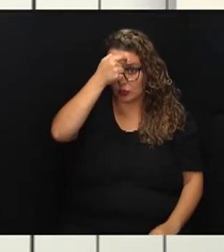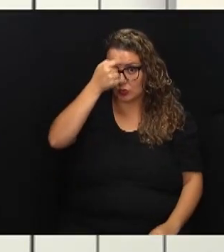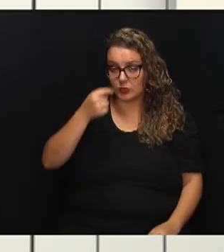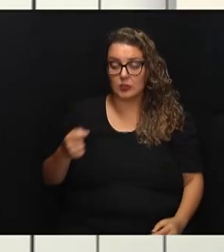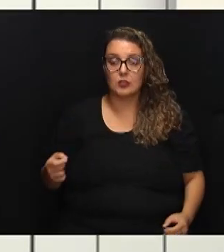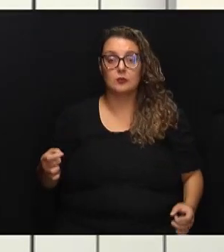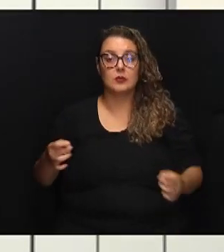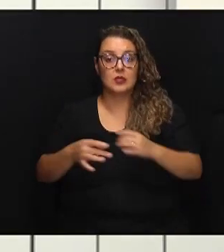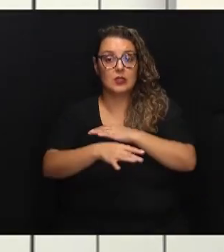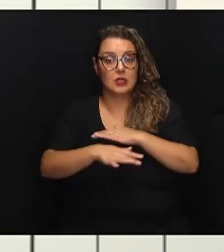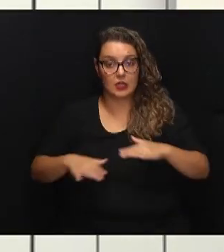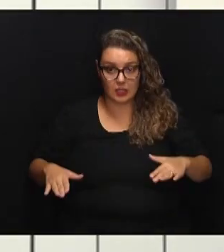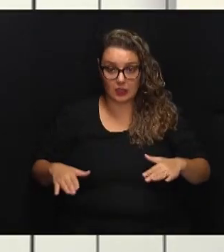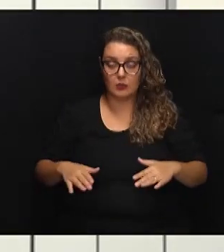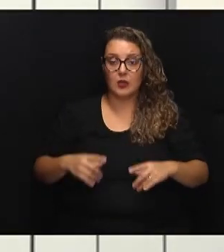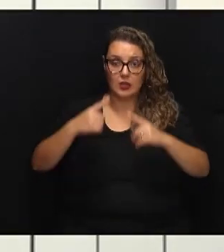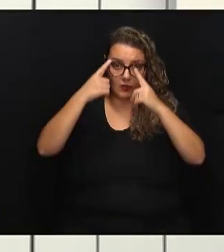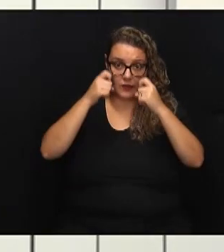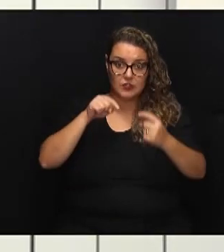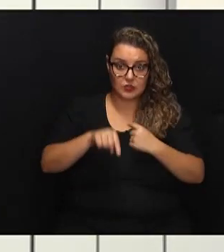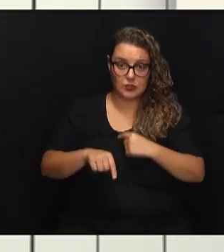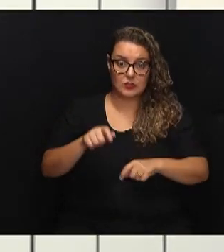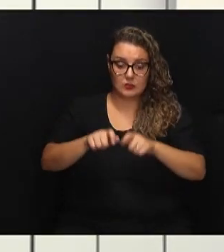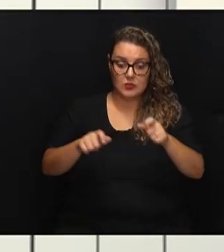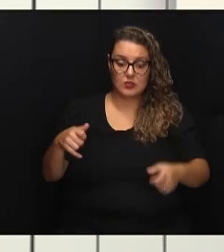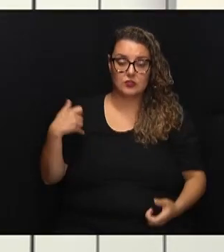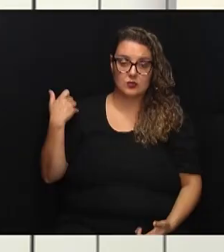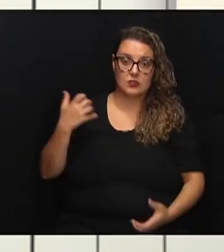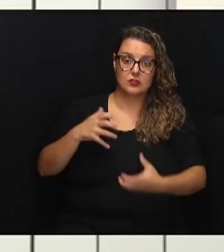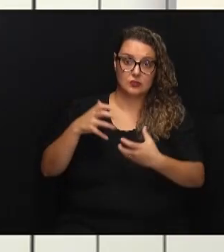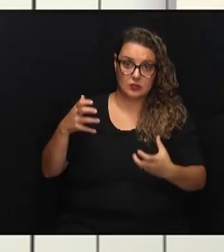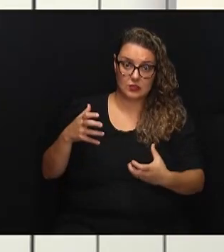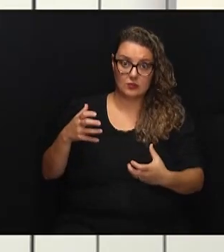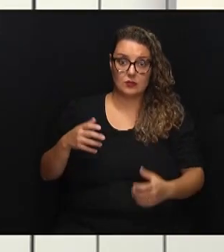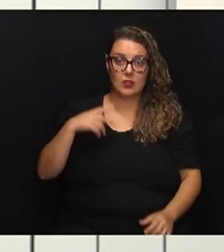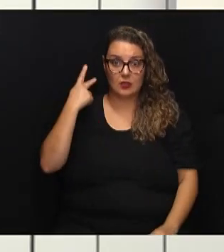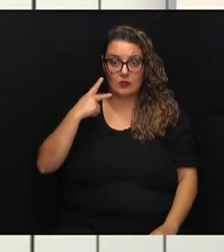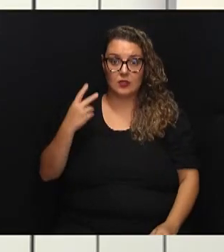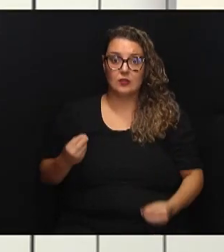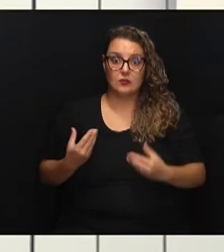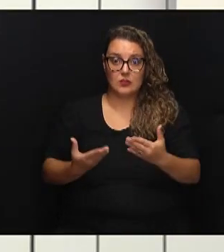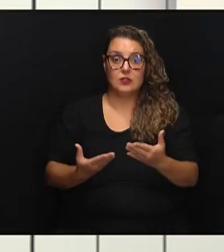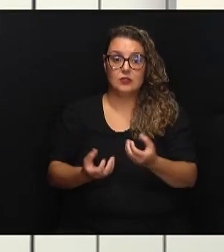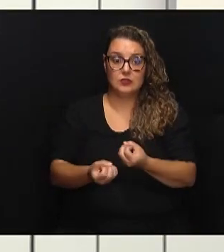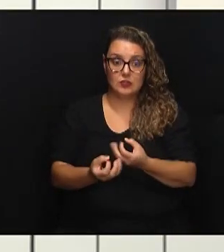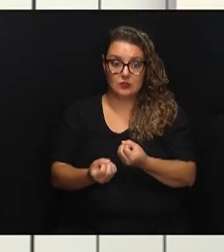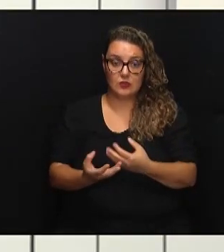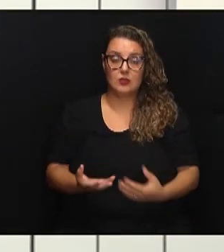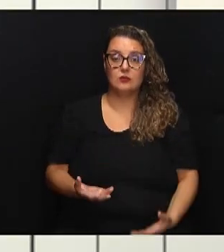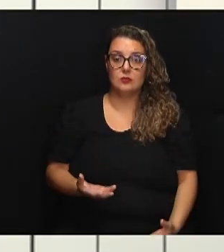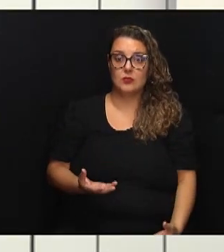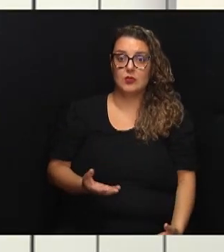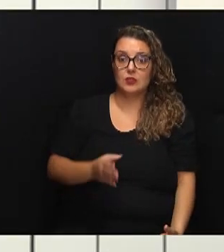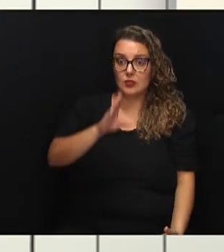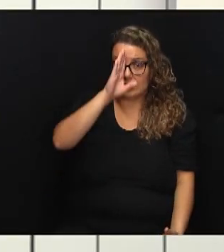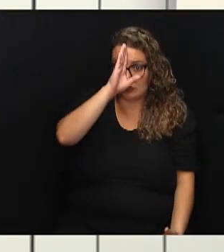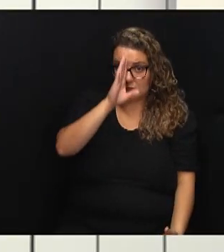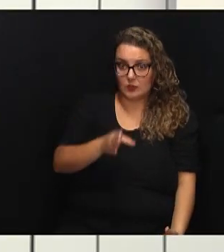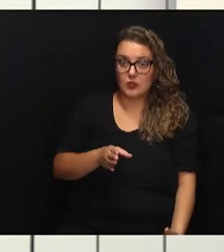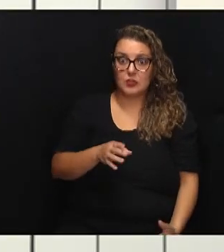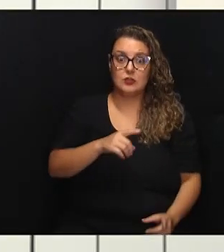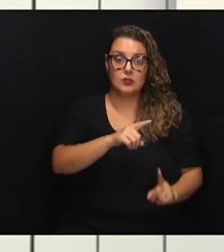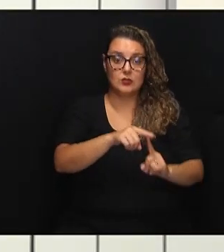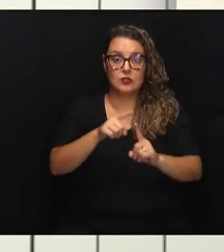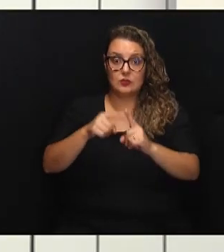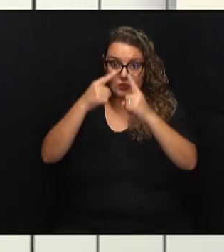combate da violência contra a pessoa idosa. A parlamentar trouxe dados e informações sobre os principais tipos de